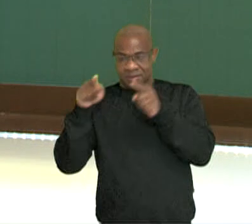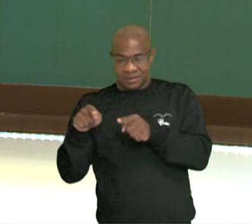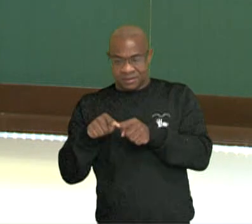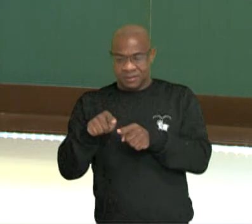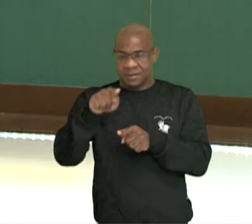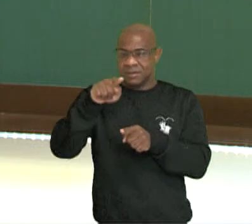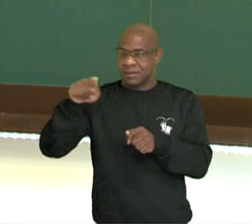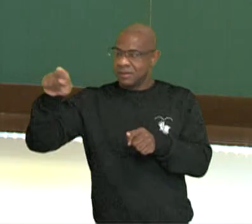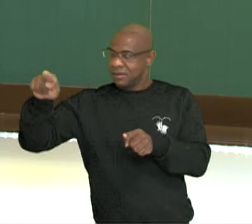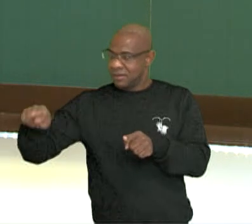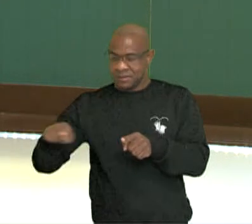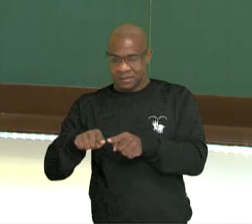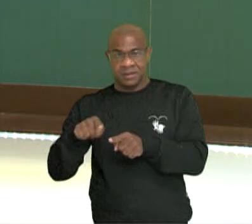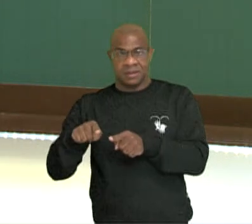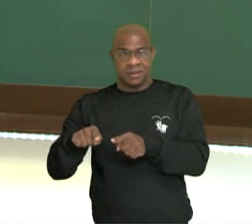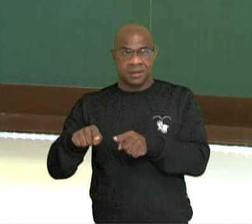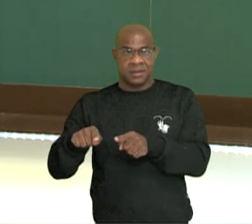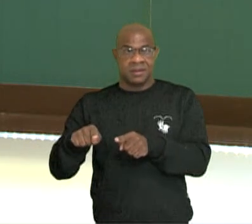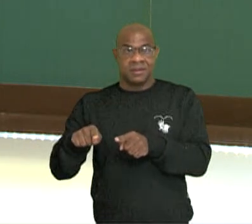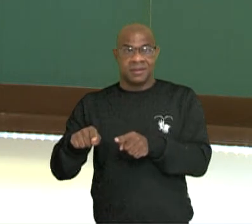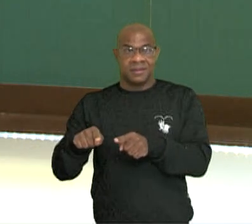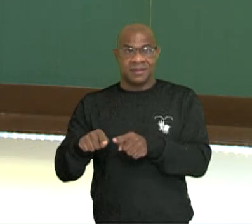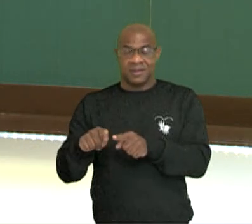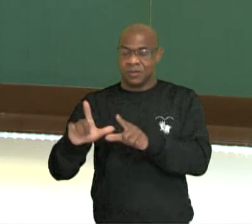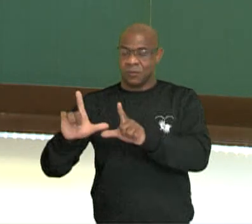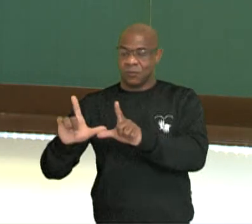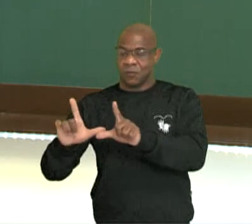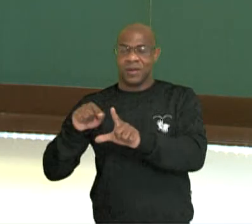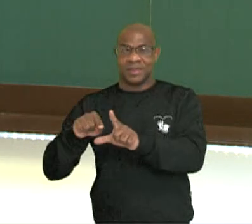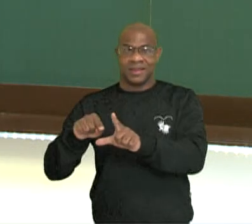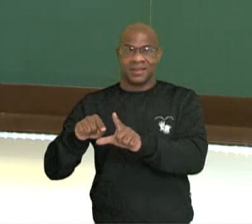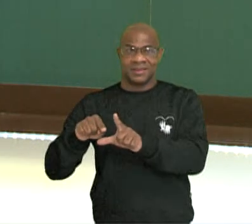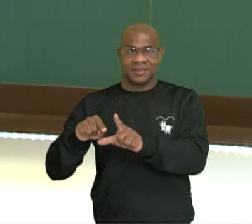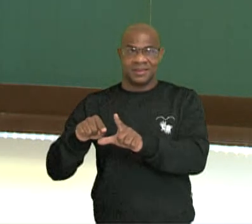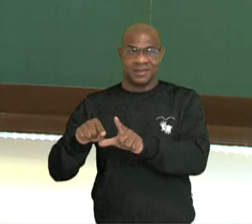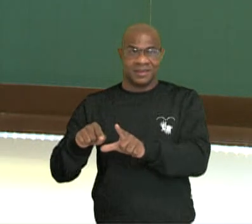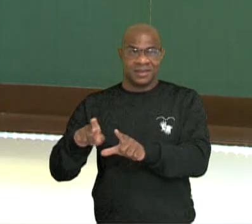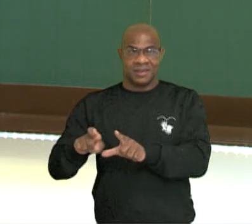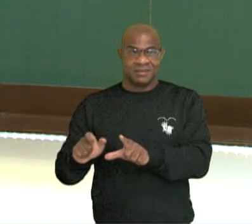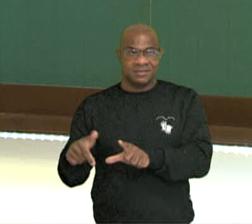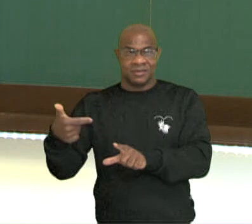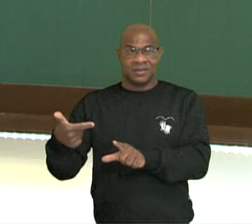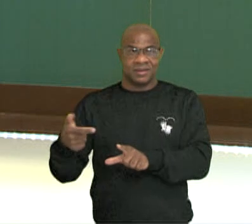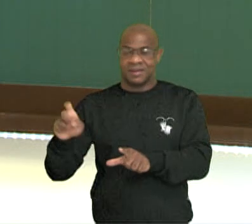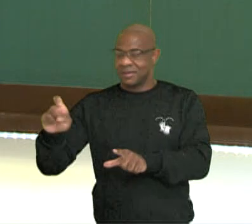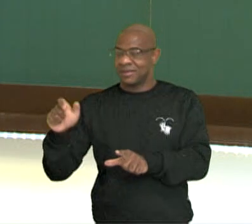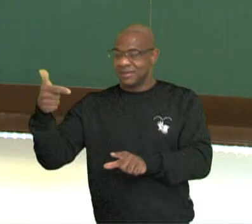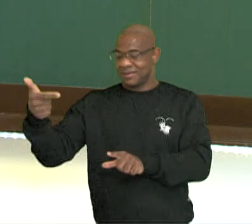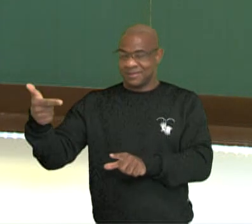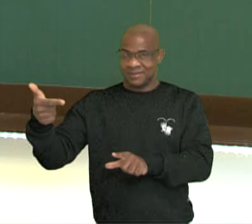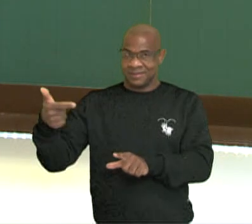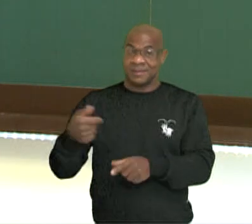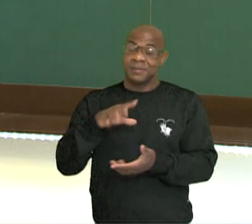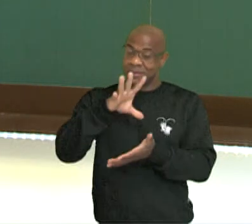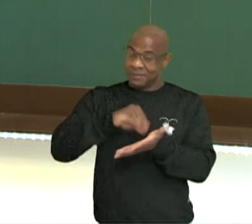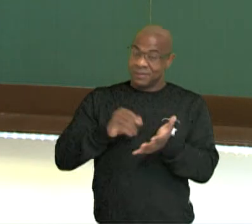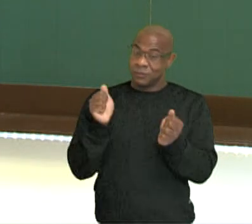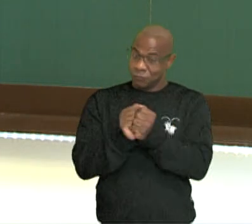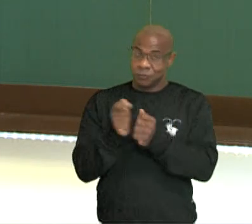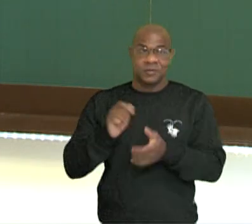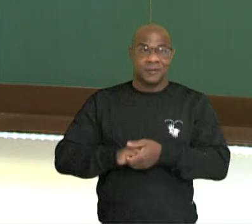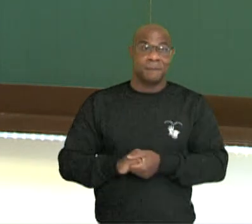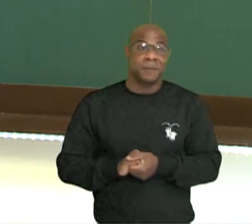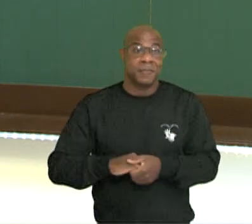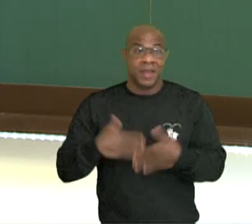um quadrado de lados x ao quadrado. Você vai precisar colocar essa figura aí na sua cópia também, tá?